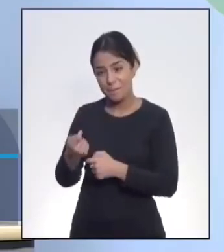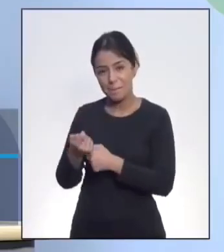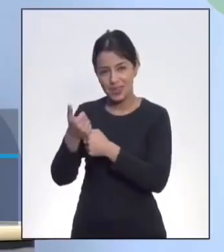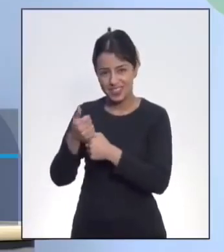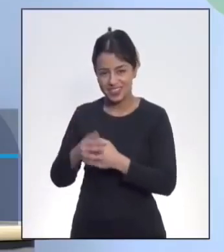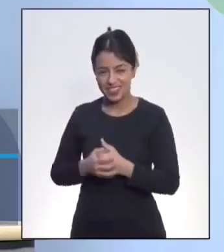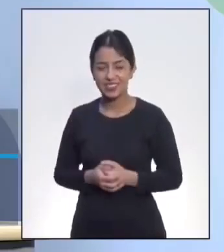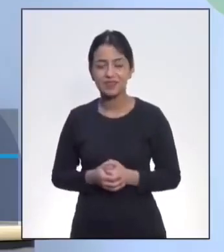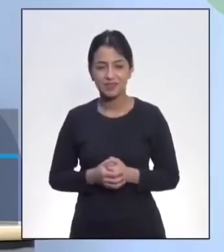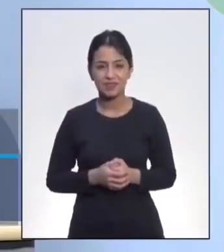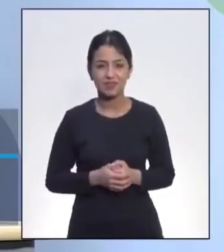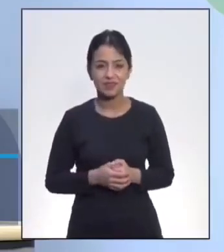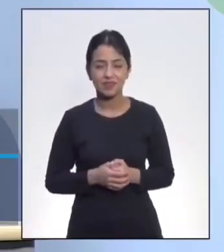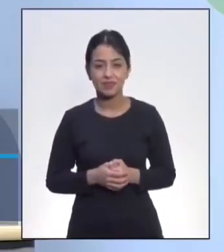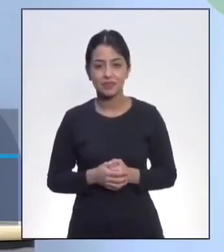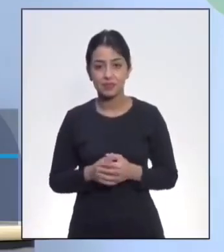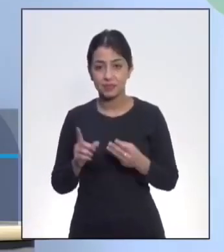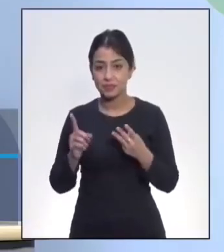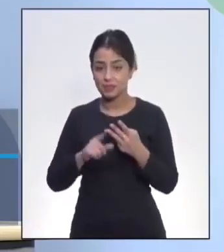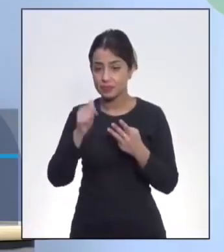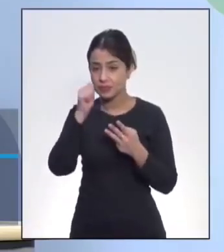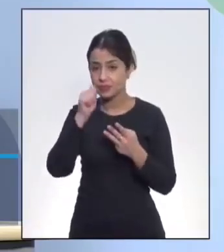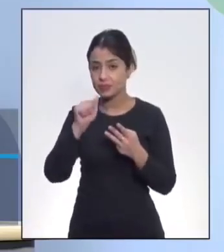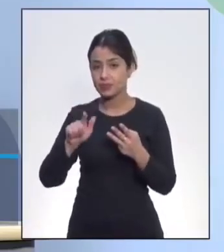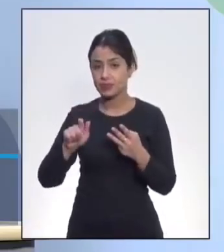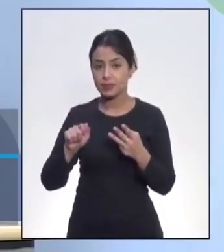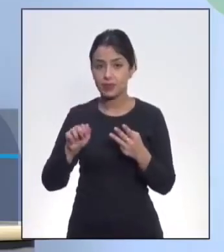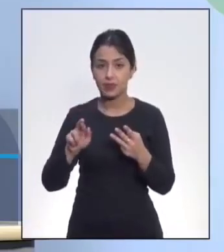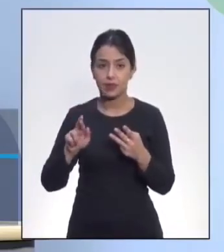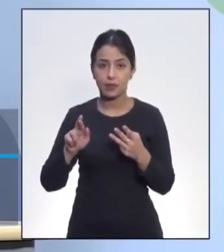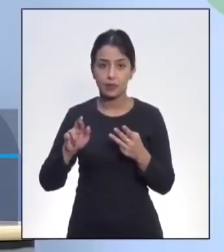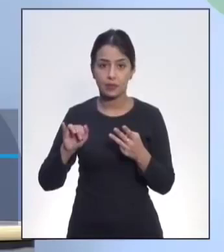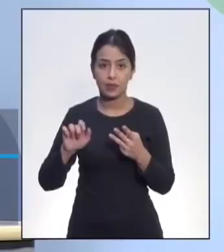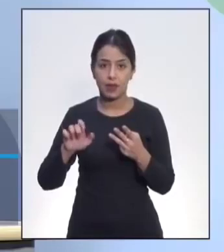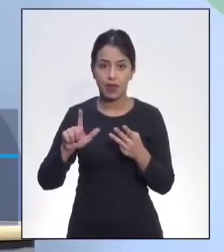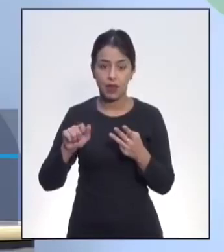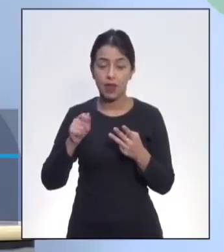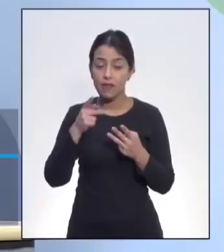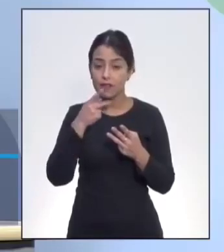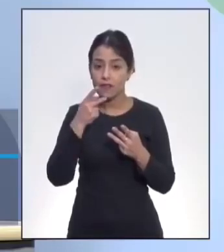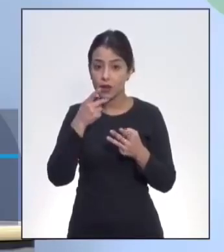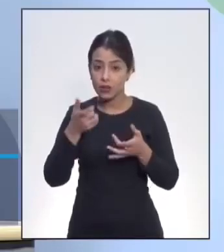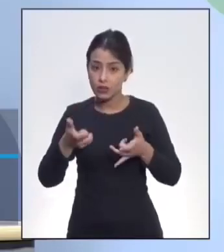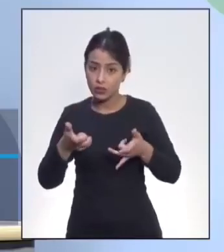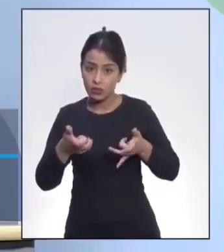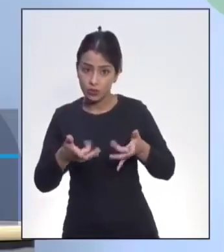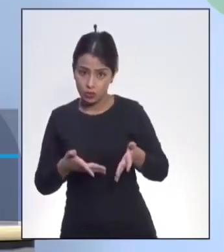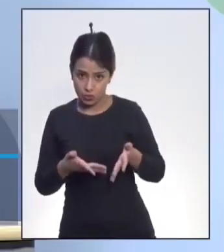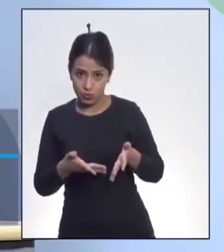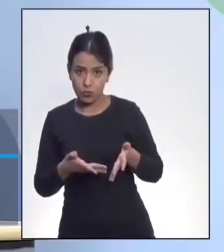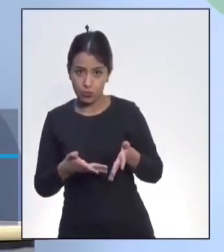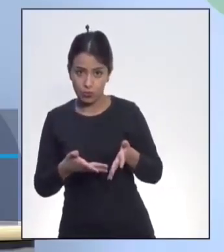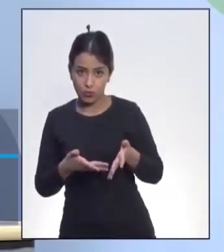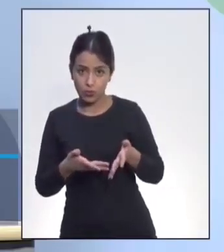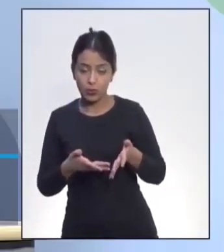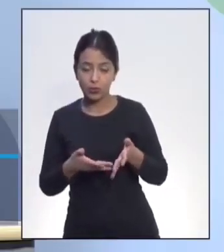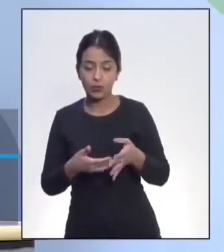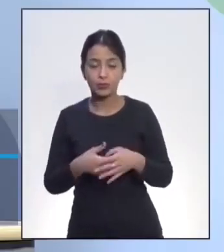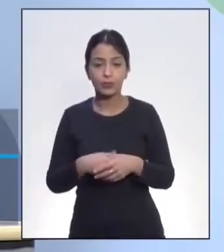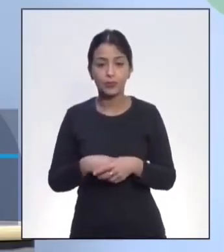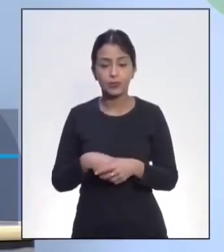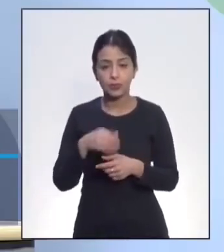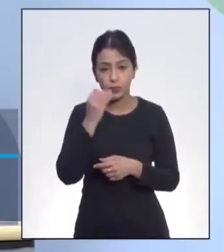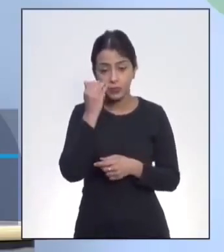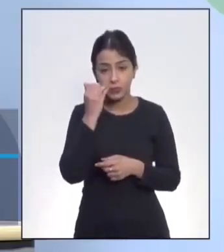faltar 1. A Gabriela, ela disse que sobraram ovos, pensando nas 15 dúzias.